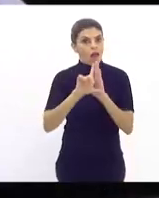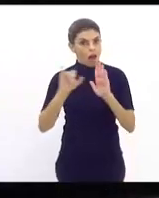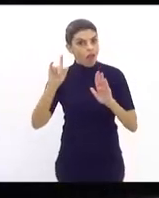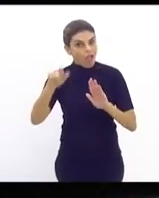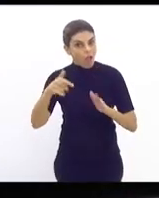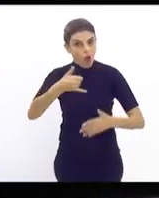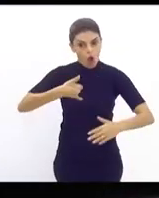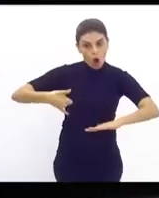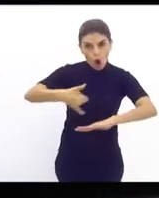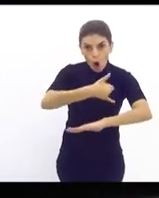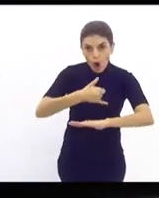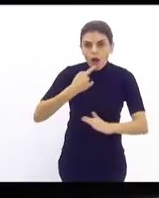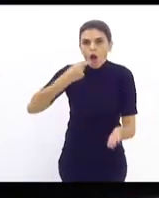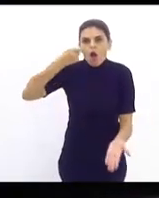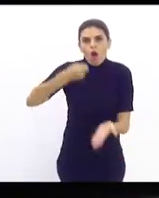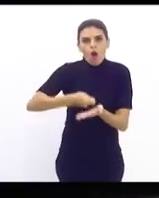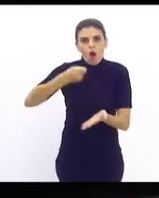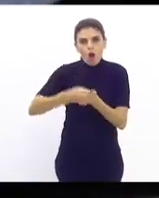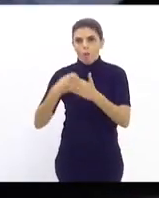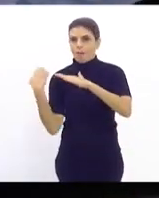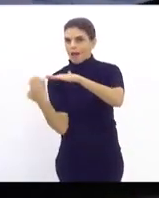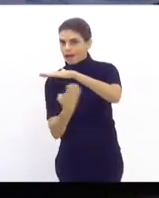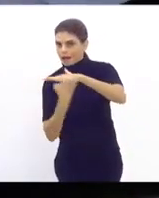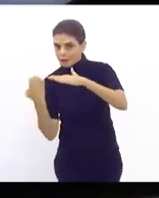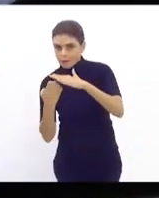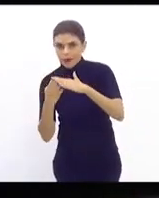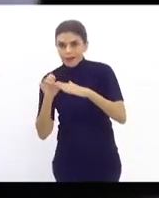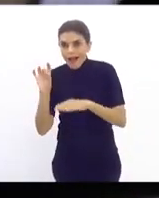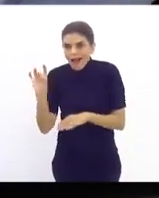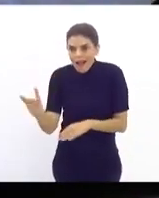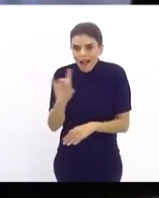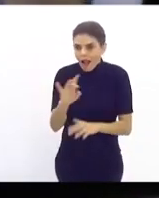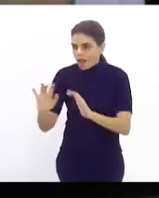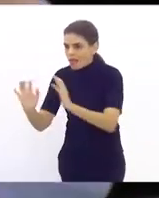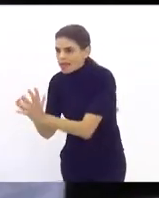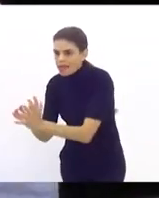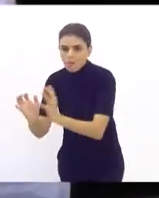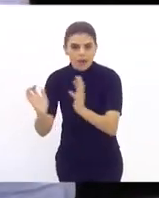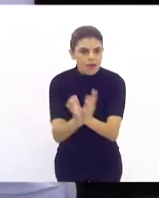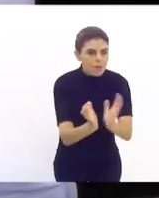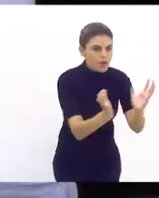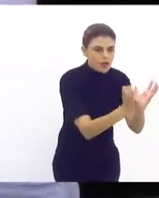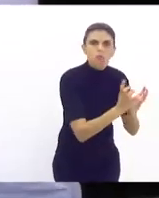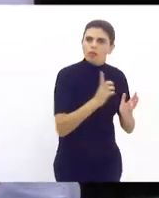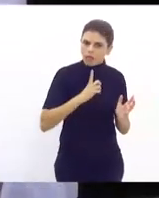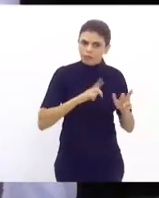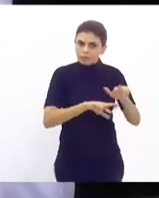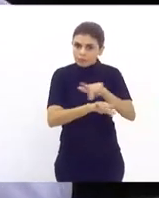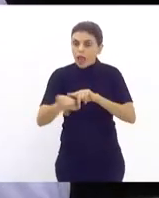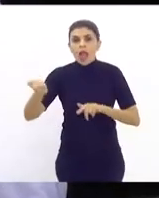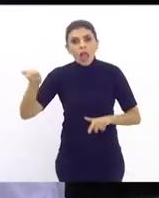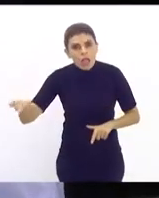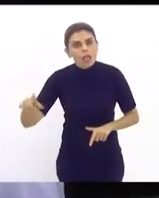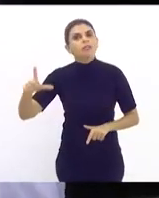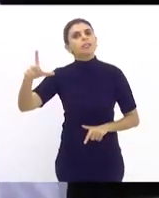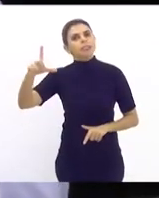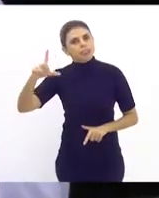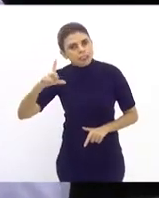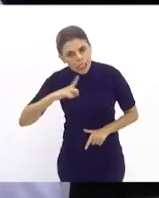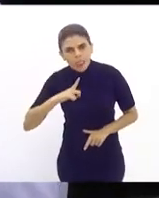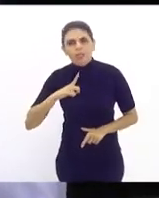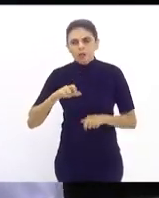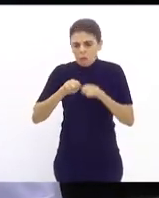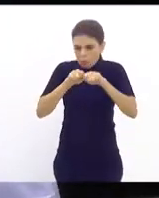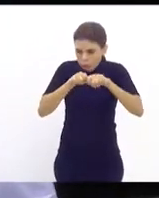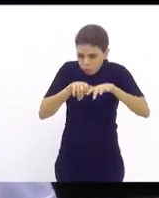que cada uma das empresas que operem tenham equipes, etc., etc. Em vista de muitos